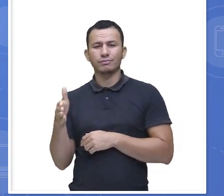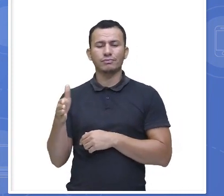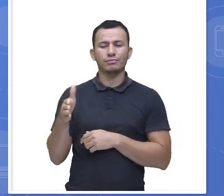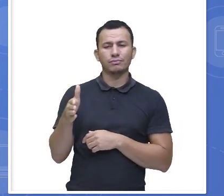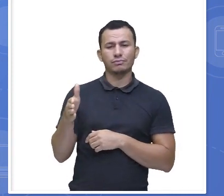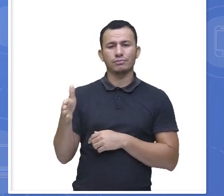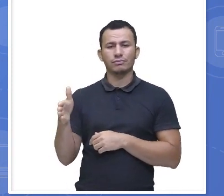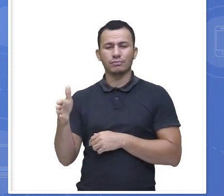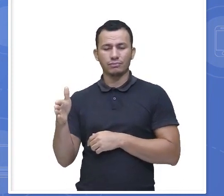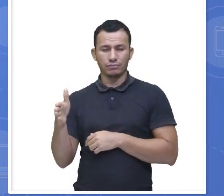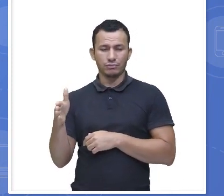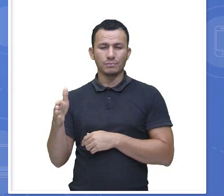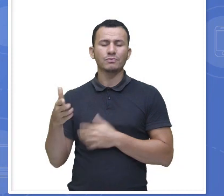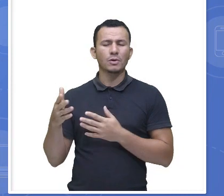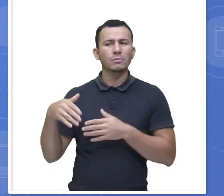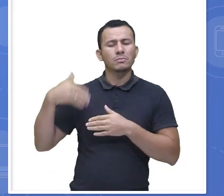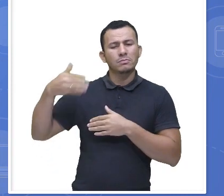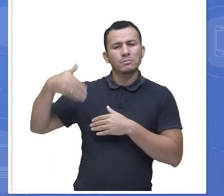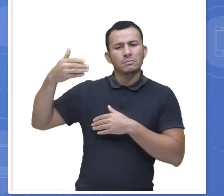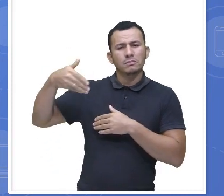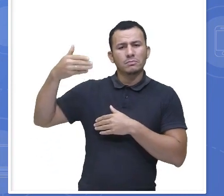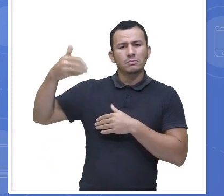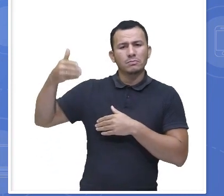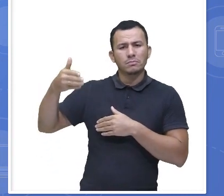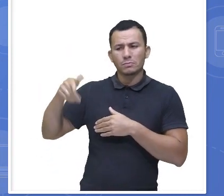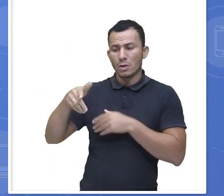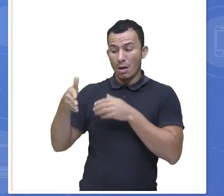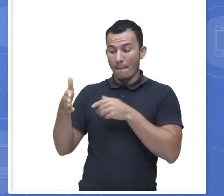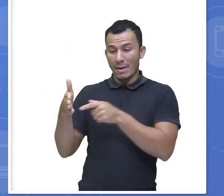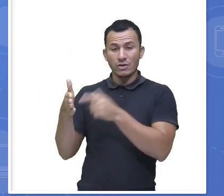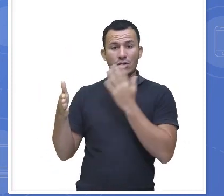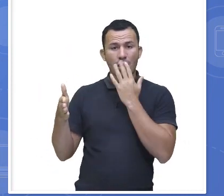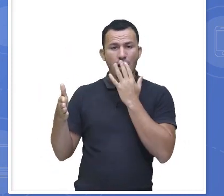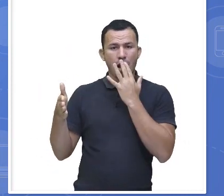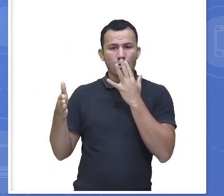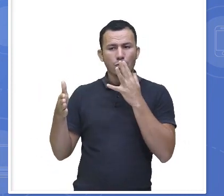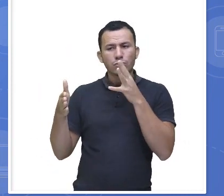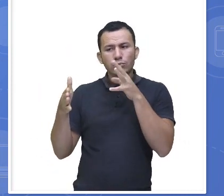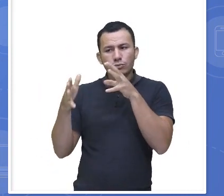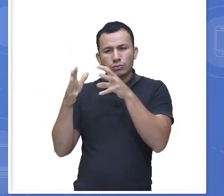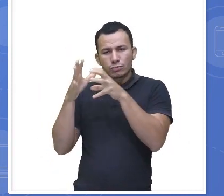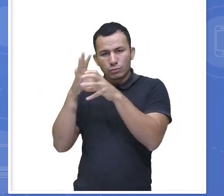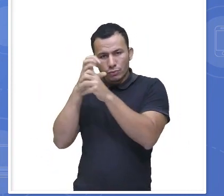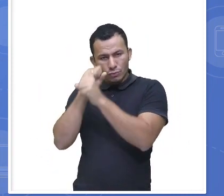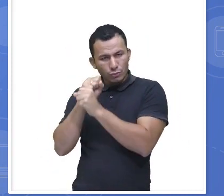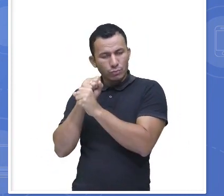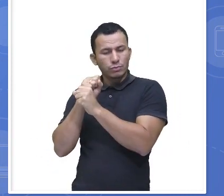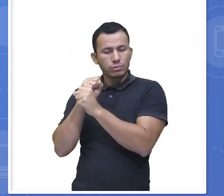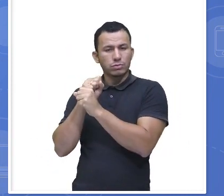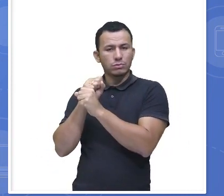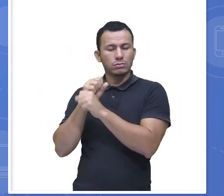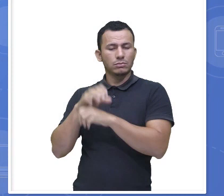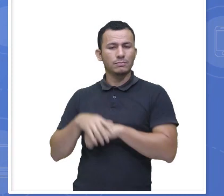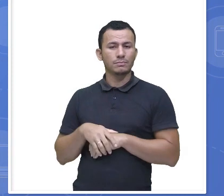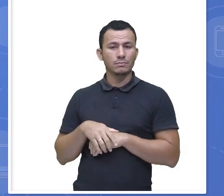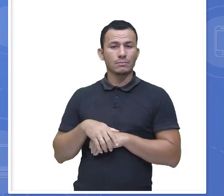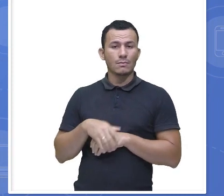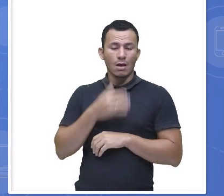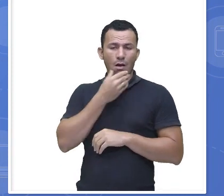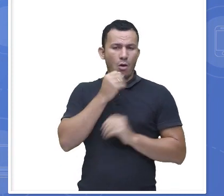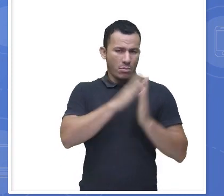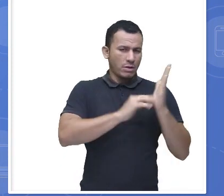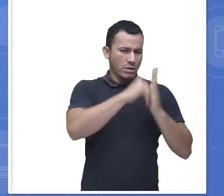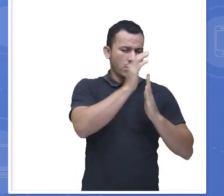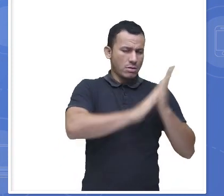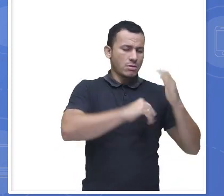a certa altura começou a tornar-se negro, veja aí essa transformação, né? O pintor, ele tinha no aquário um